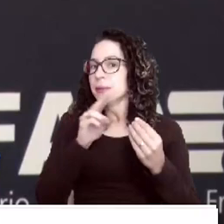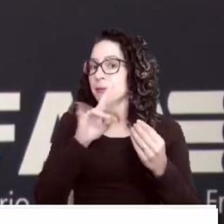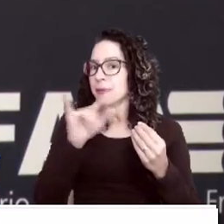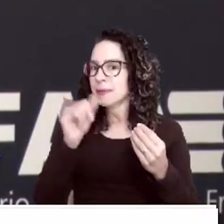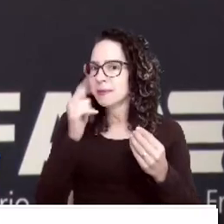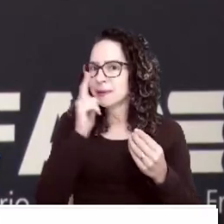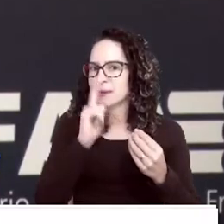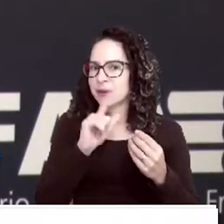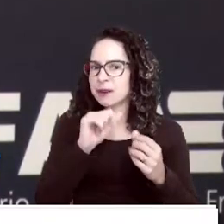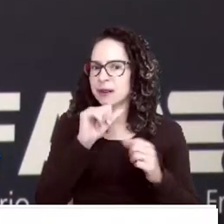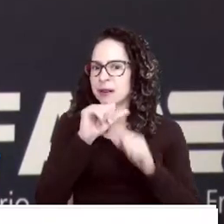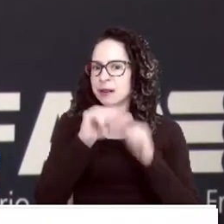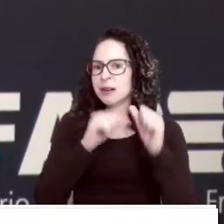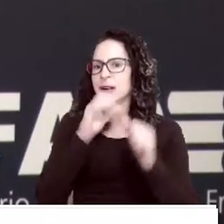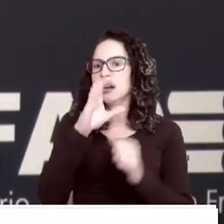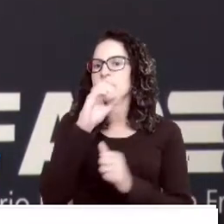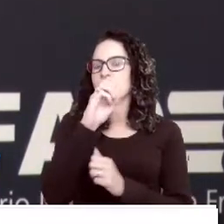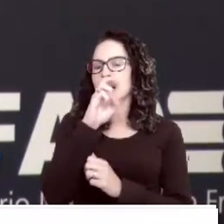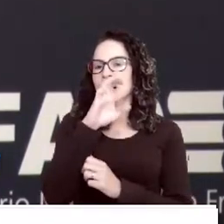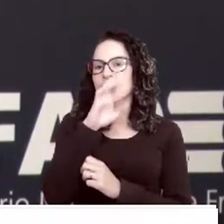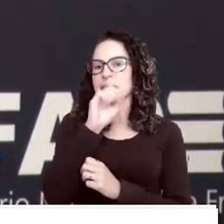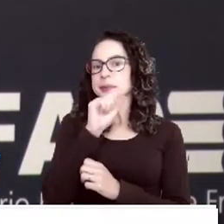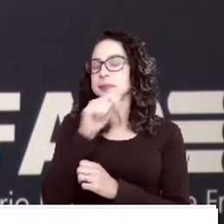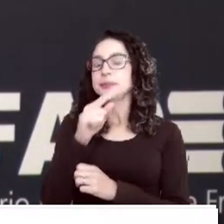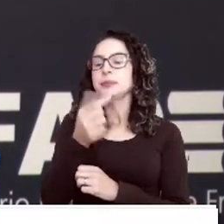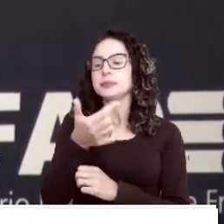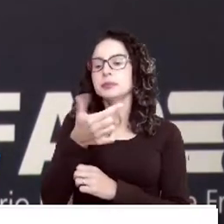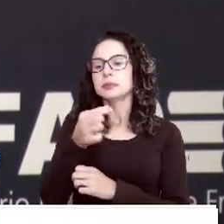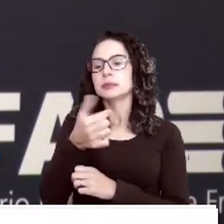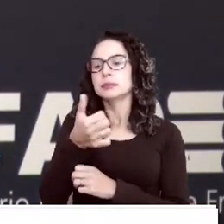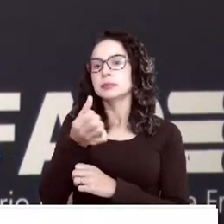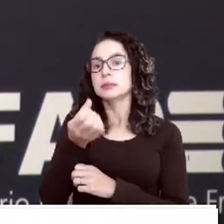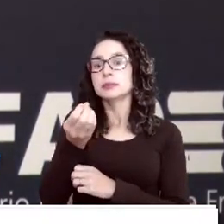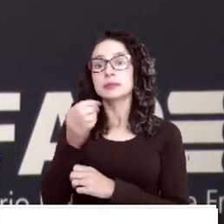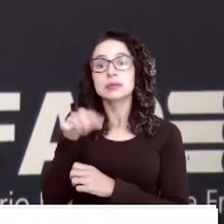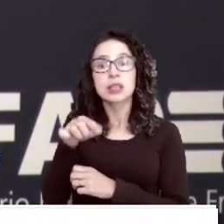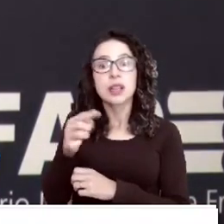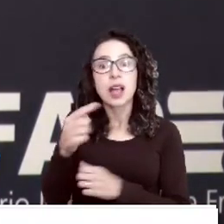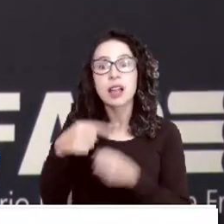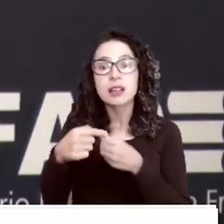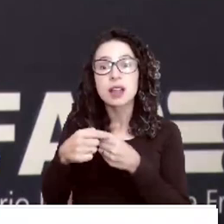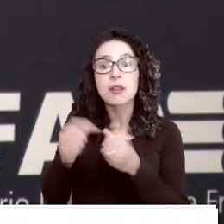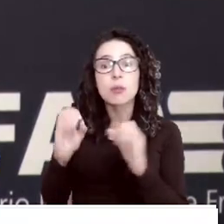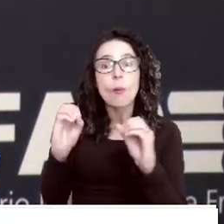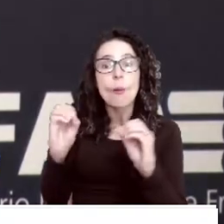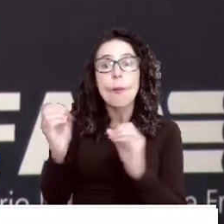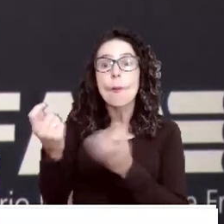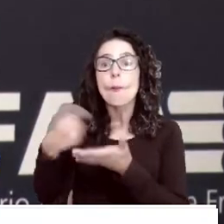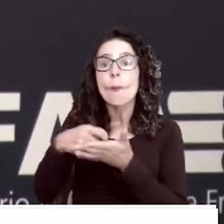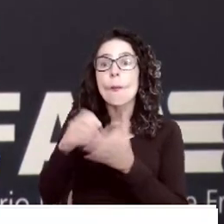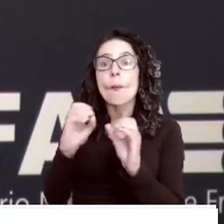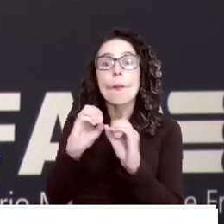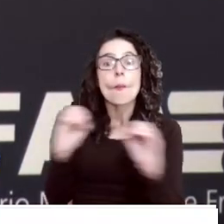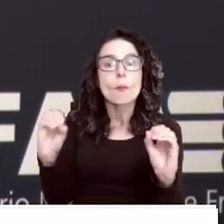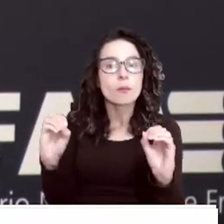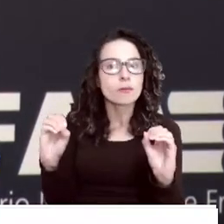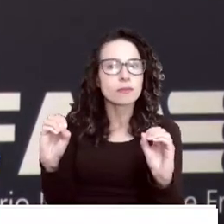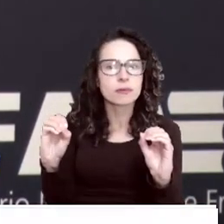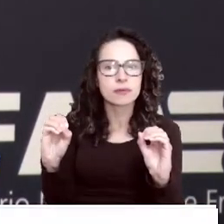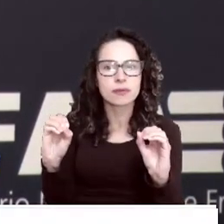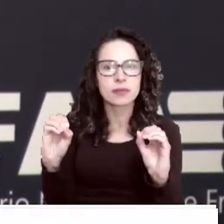a concessão para 2060, sendo que a cidade não vai receber um centavo por isso? Vai